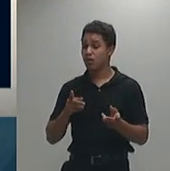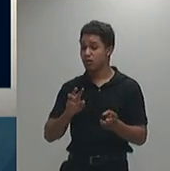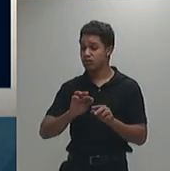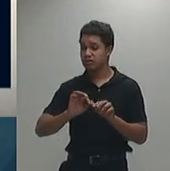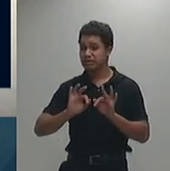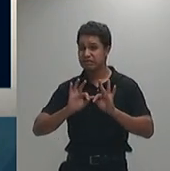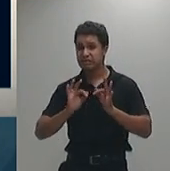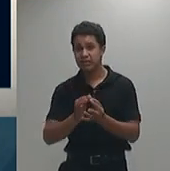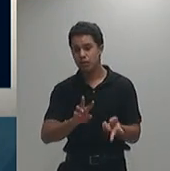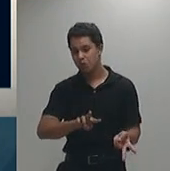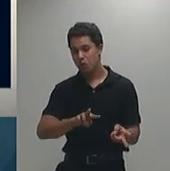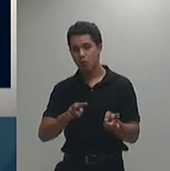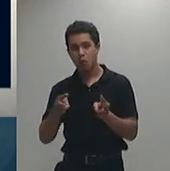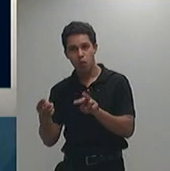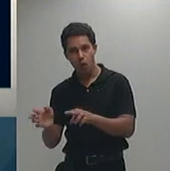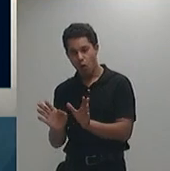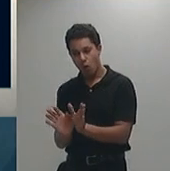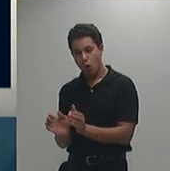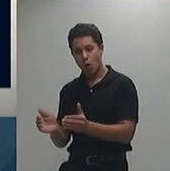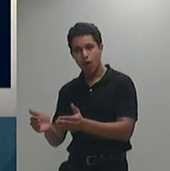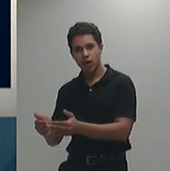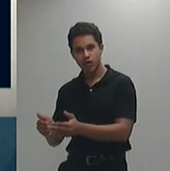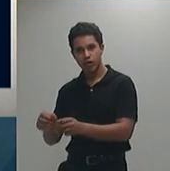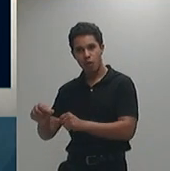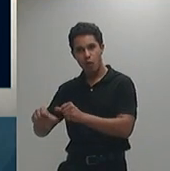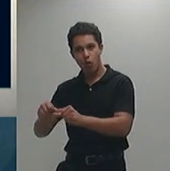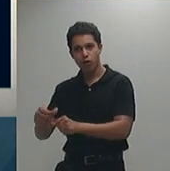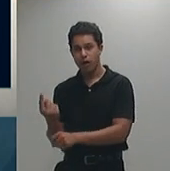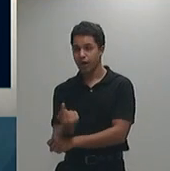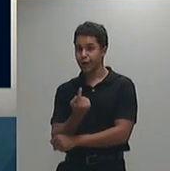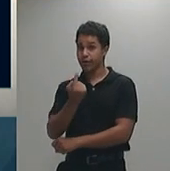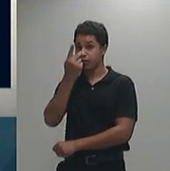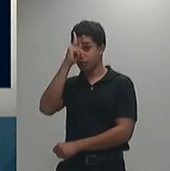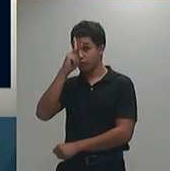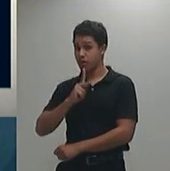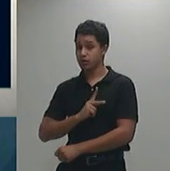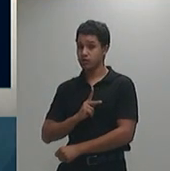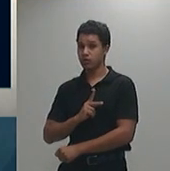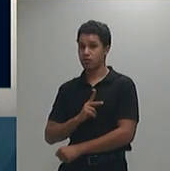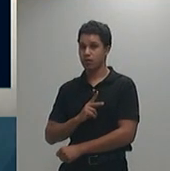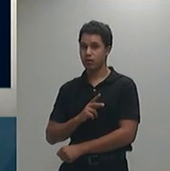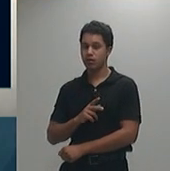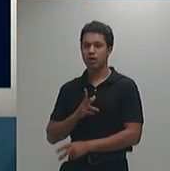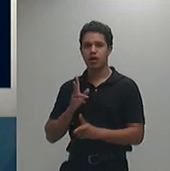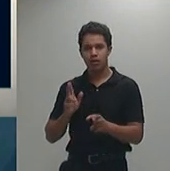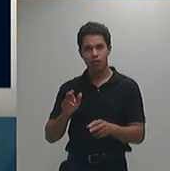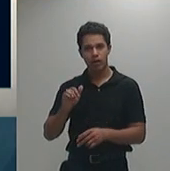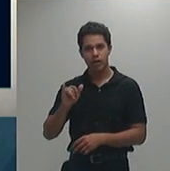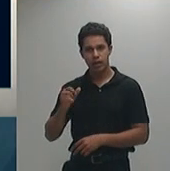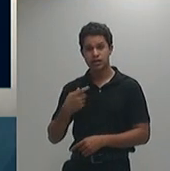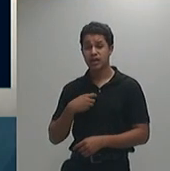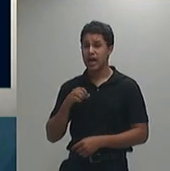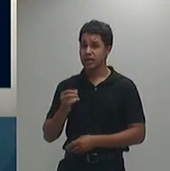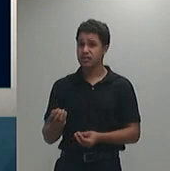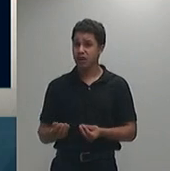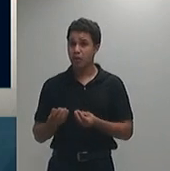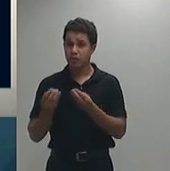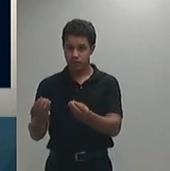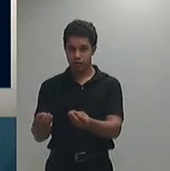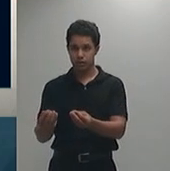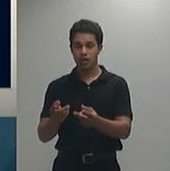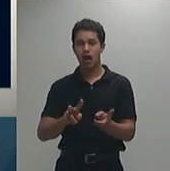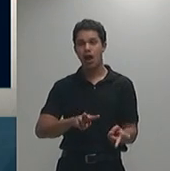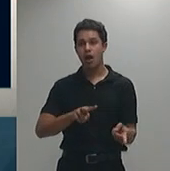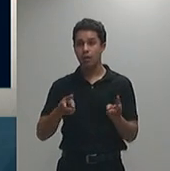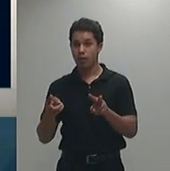para o individual familiar conforme disciplina própria NS assim a necessidade de ofertar migração para o plano